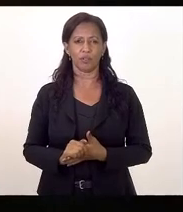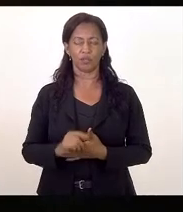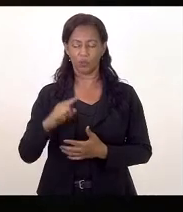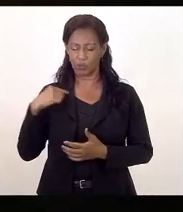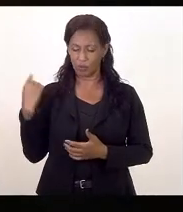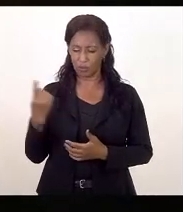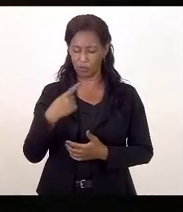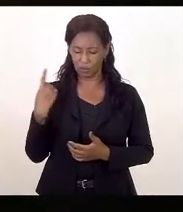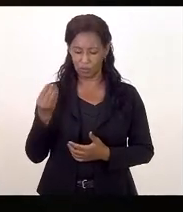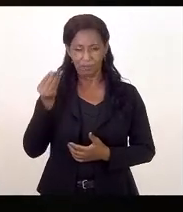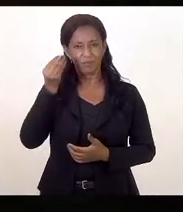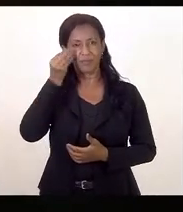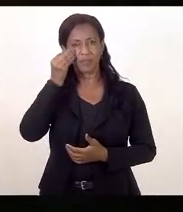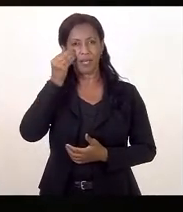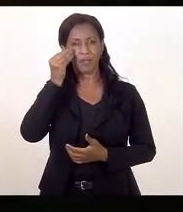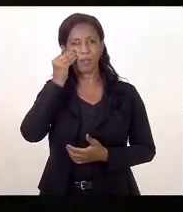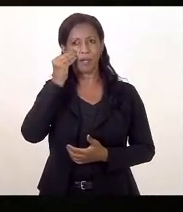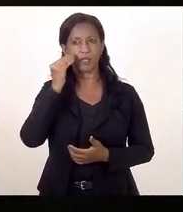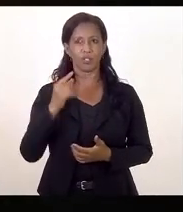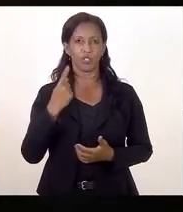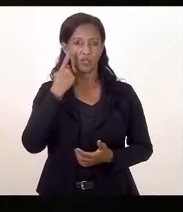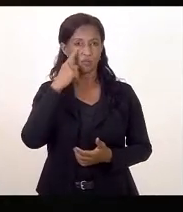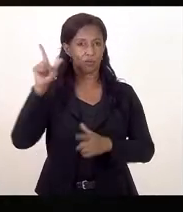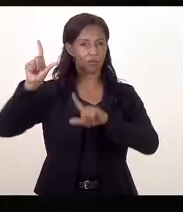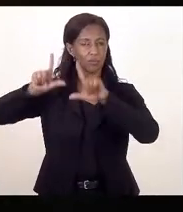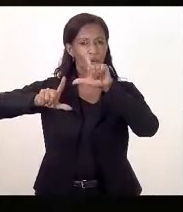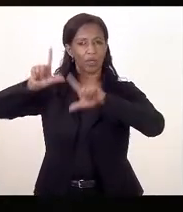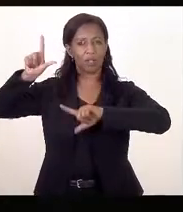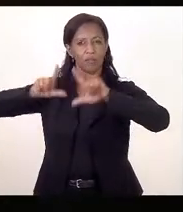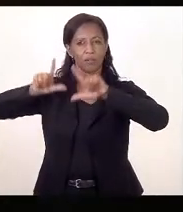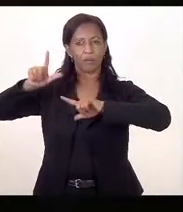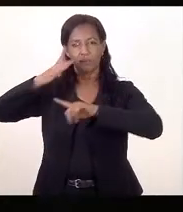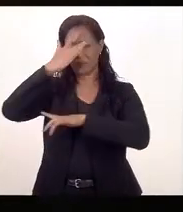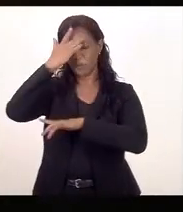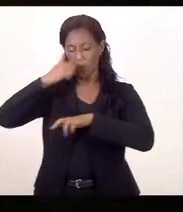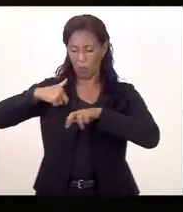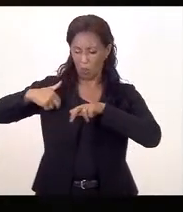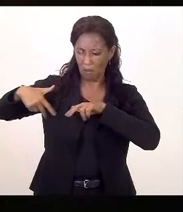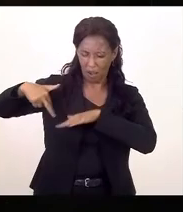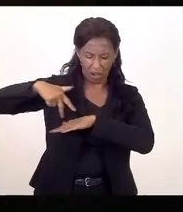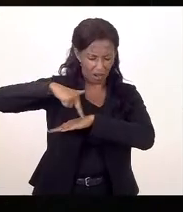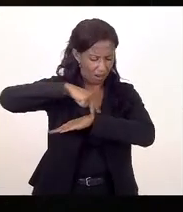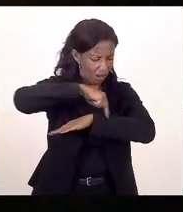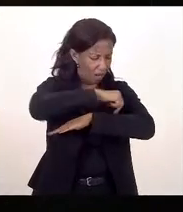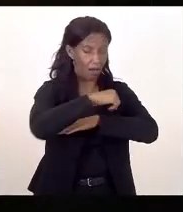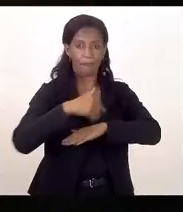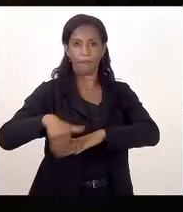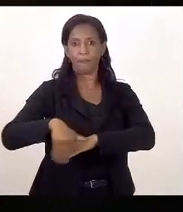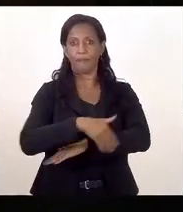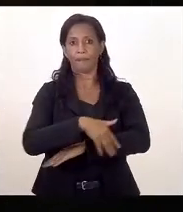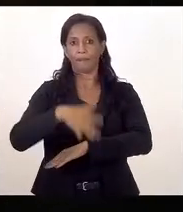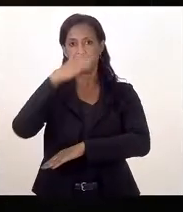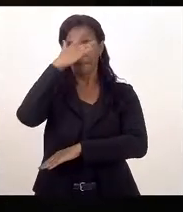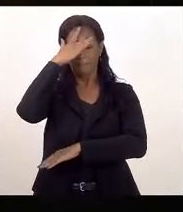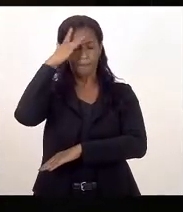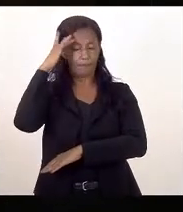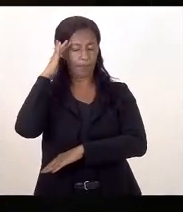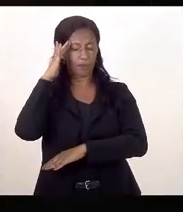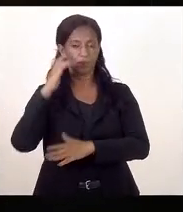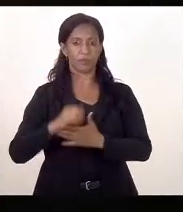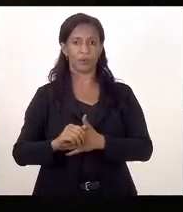nós assistimos nos noticiários de pessoas correndo pelas ruas, de pessoas